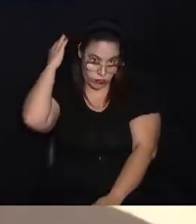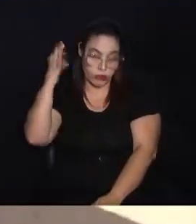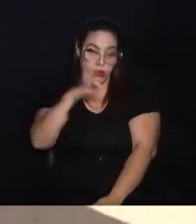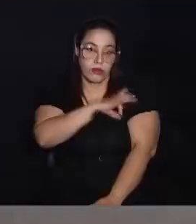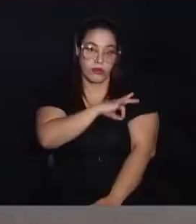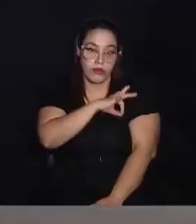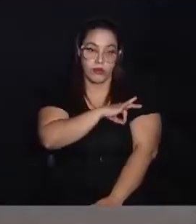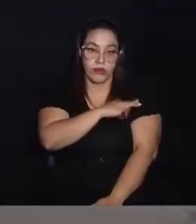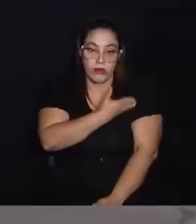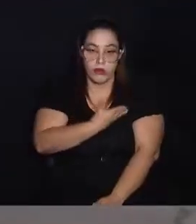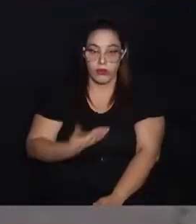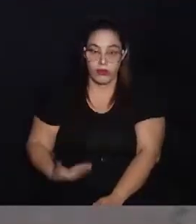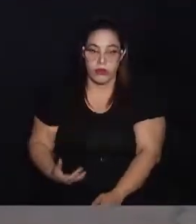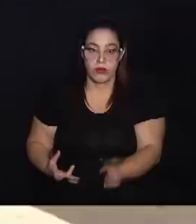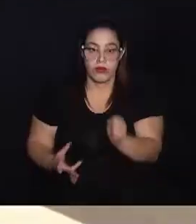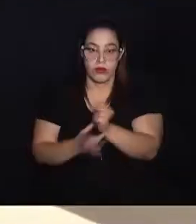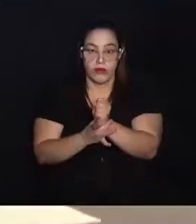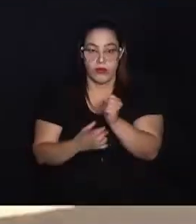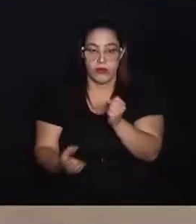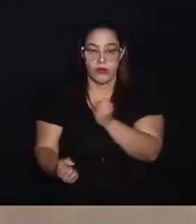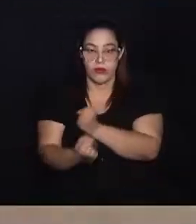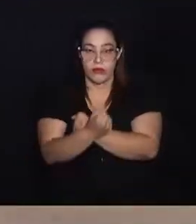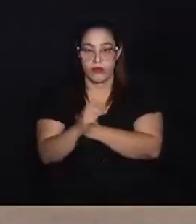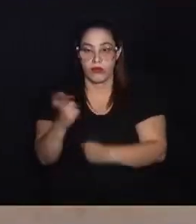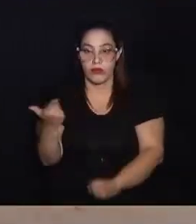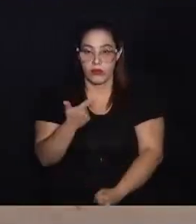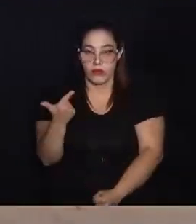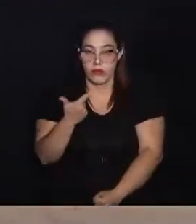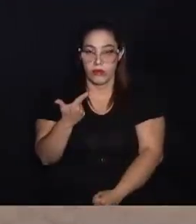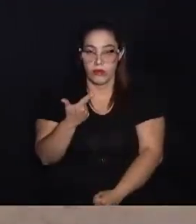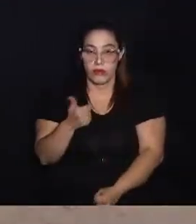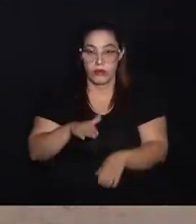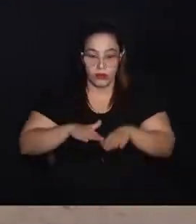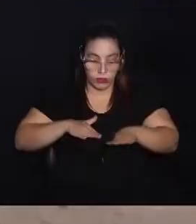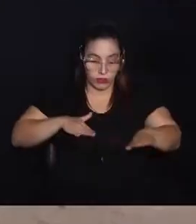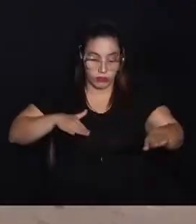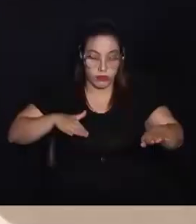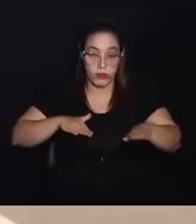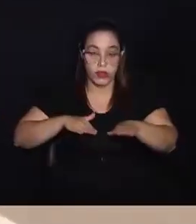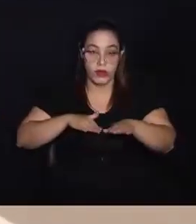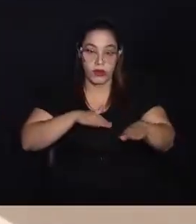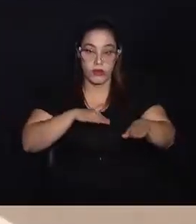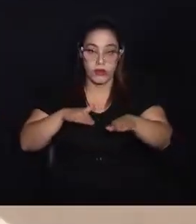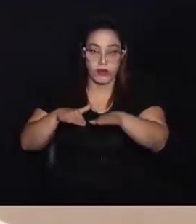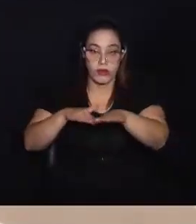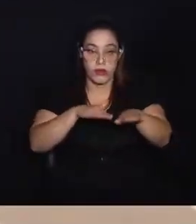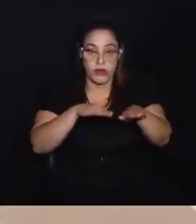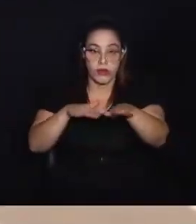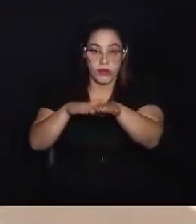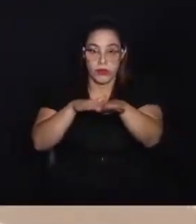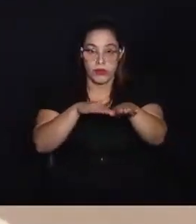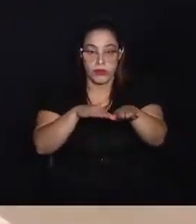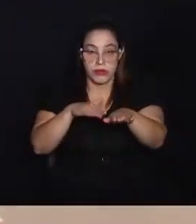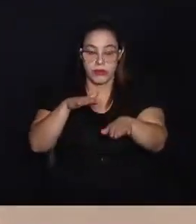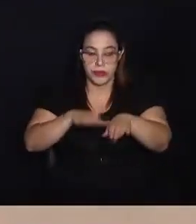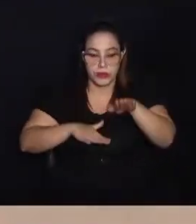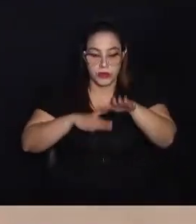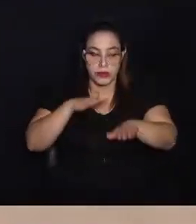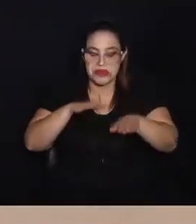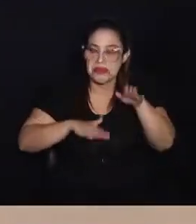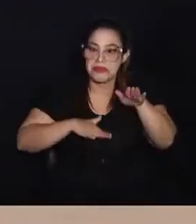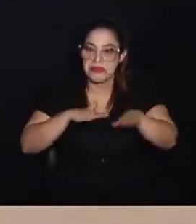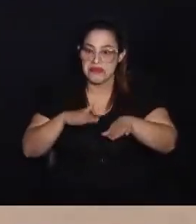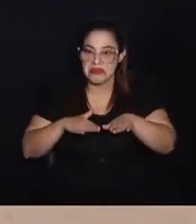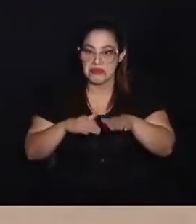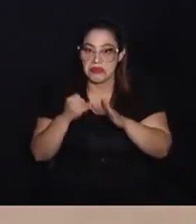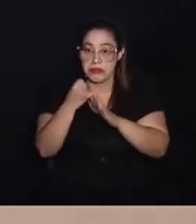Guarda Civil e a Defesa Civil. A segunda parte deu passagem aos civis. Um desfile marcado pela participação